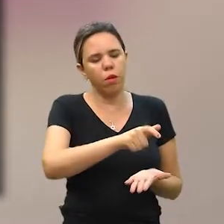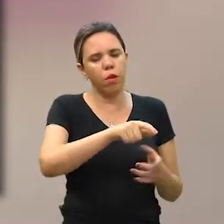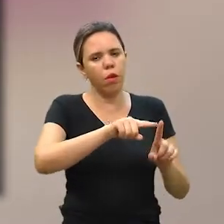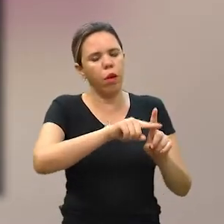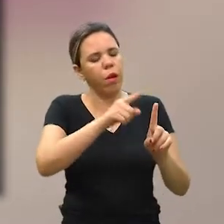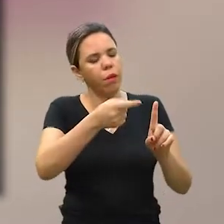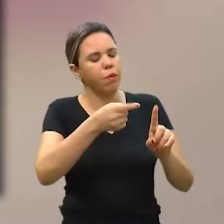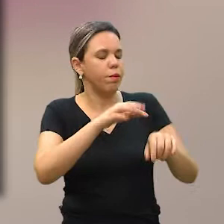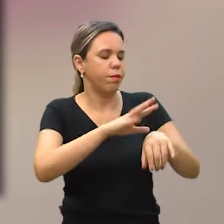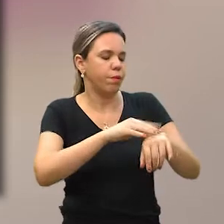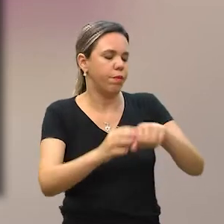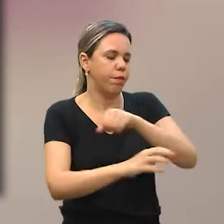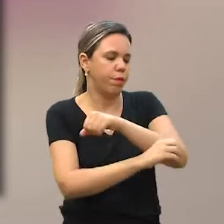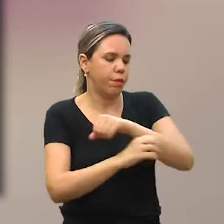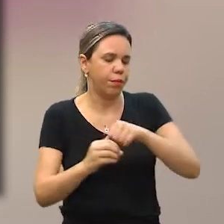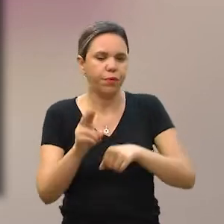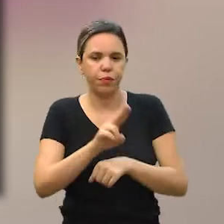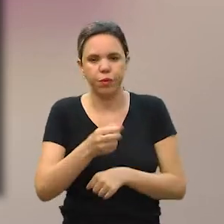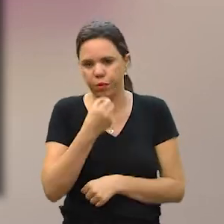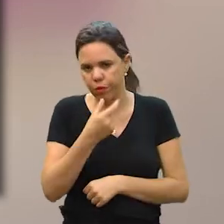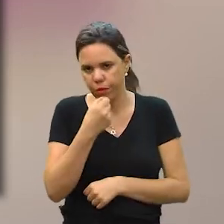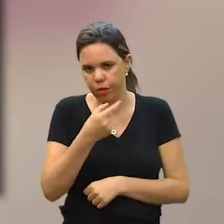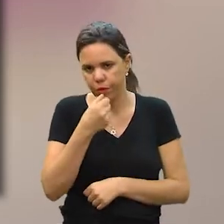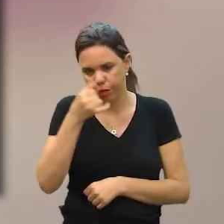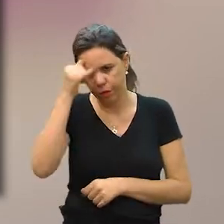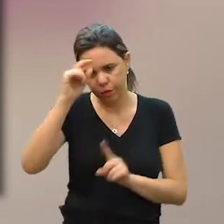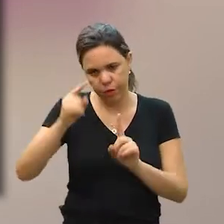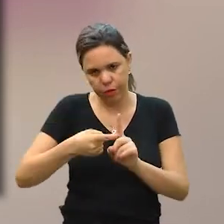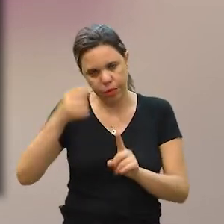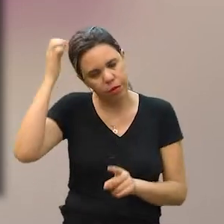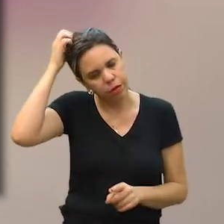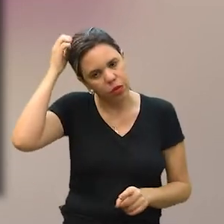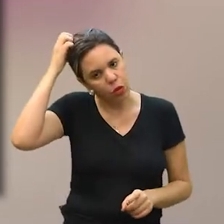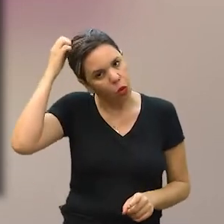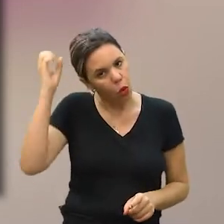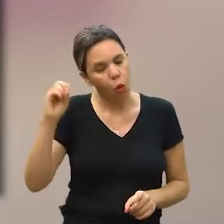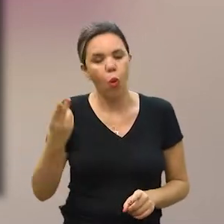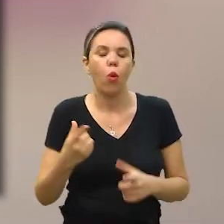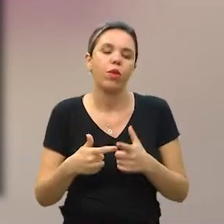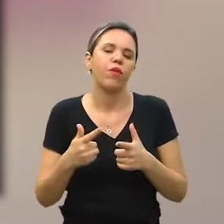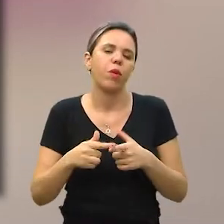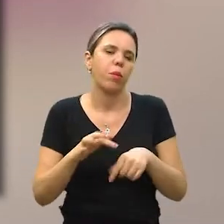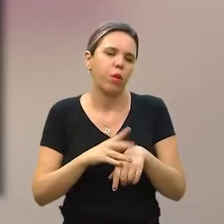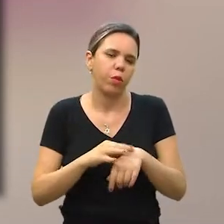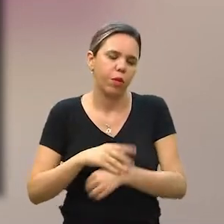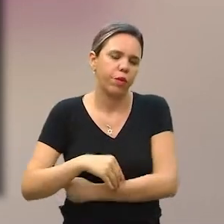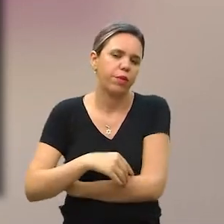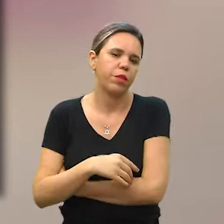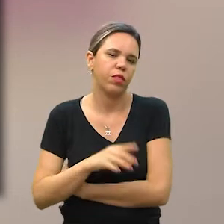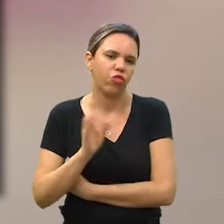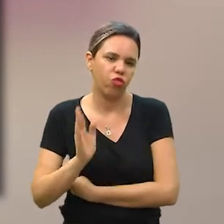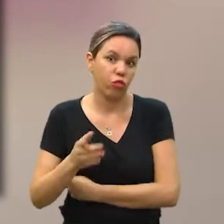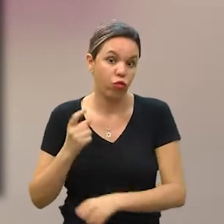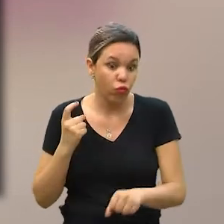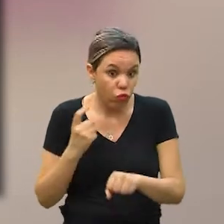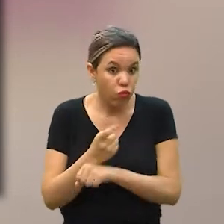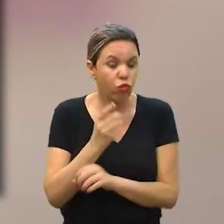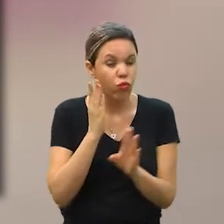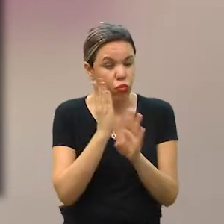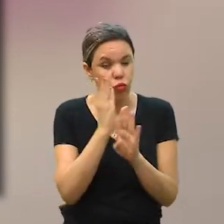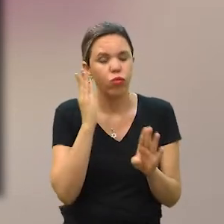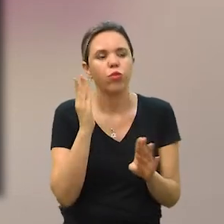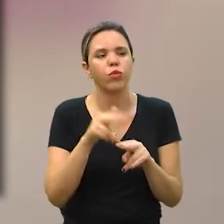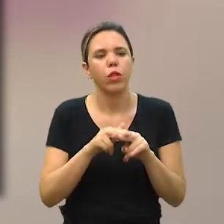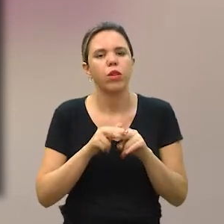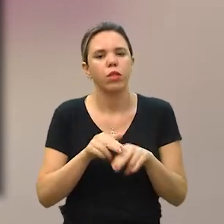já teve trombose, principalmente em uso de anticoncepcional, ou que teve trombofilia na descoberta